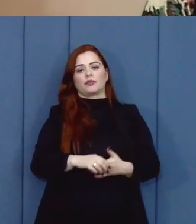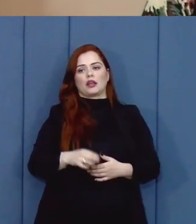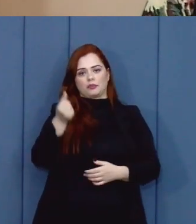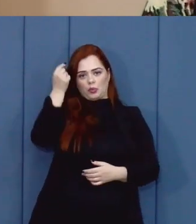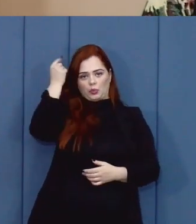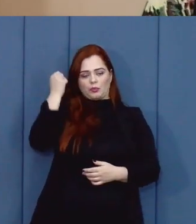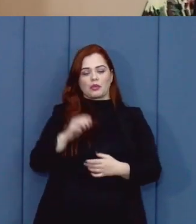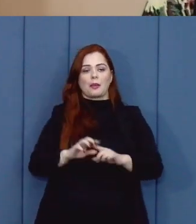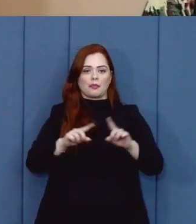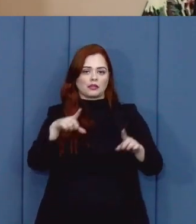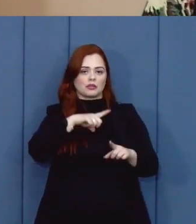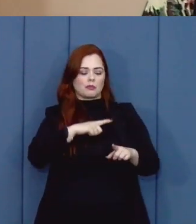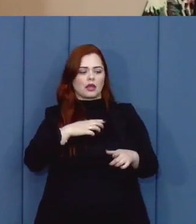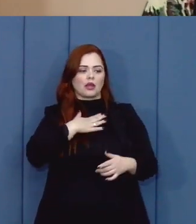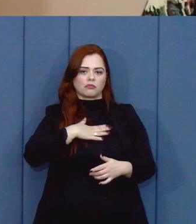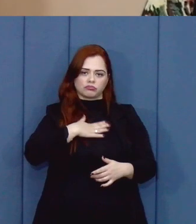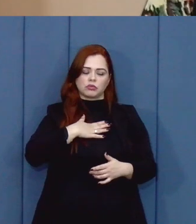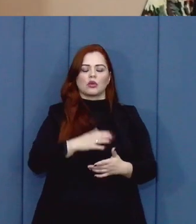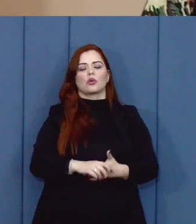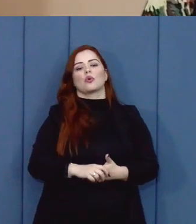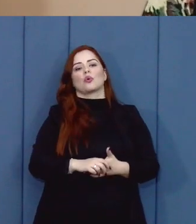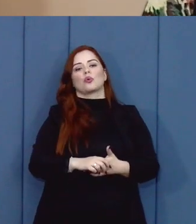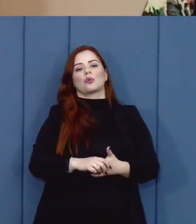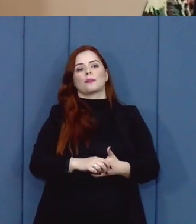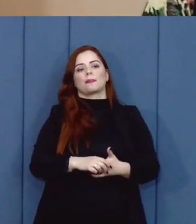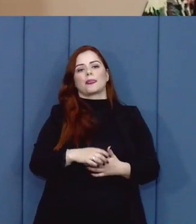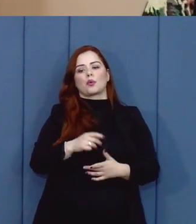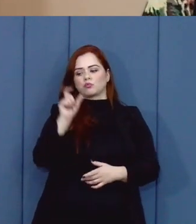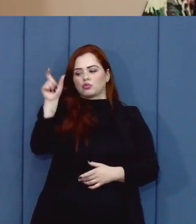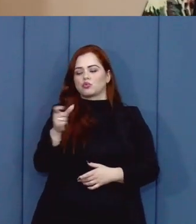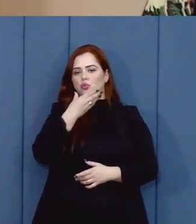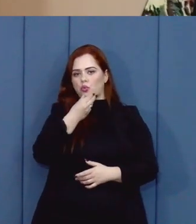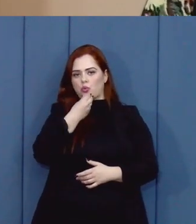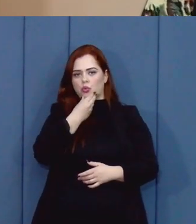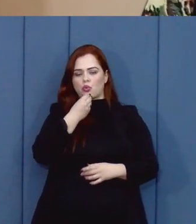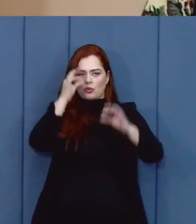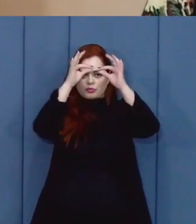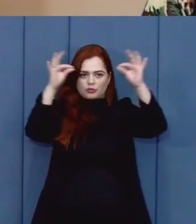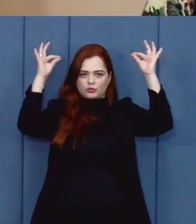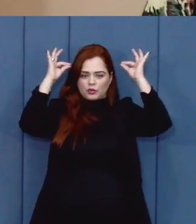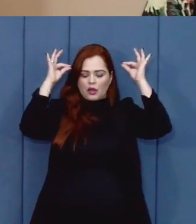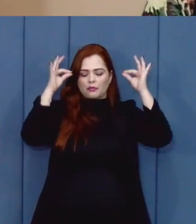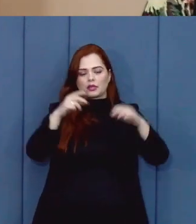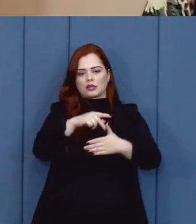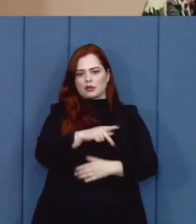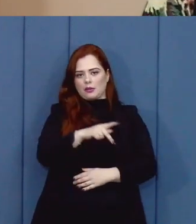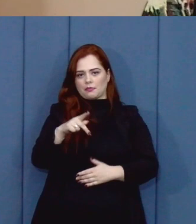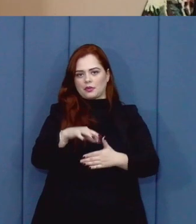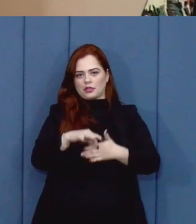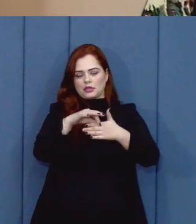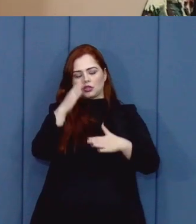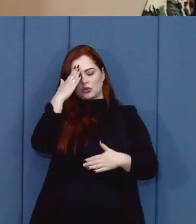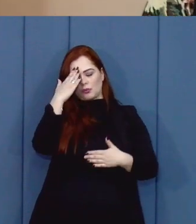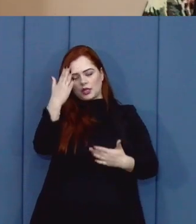mas tivemos também a satisfação de contar com um colega do México, da América Latina, na presidência. Então, muitíssimo obrigado por